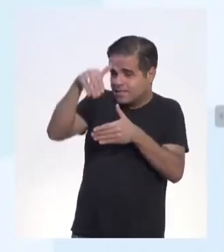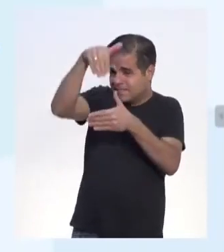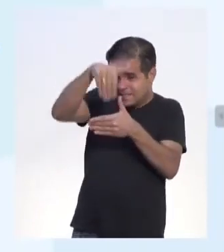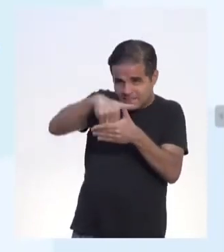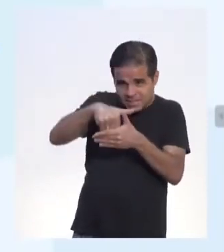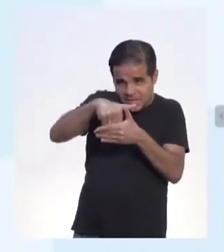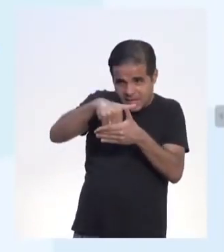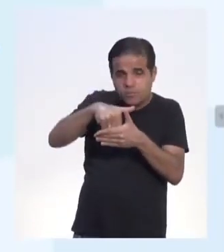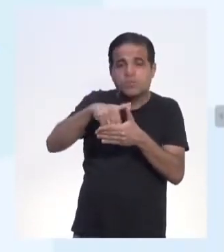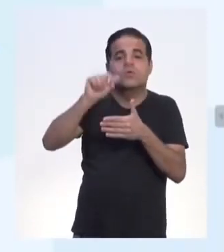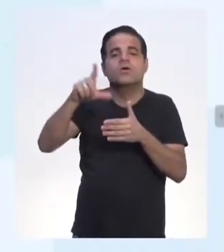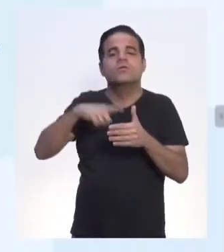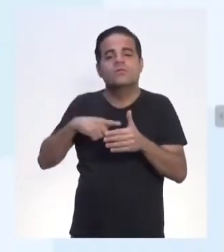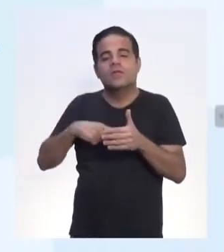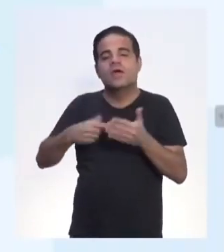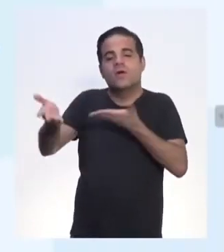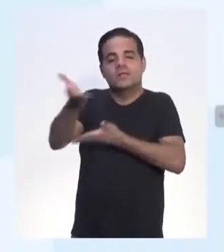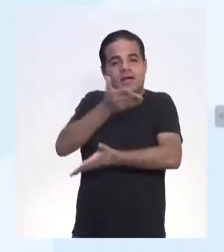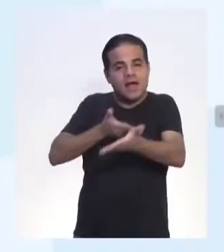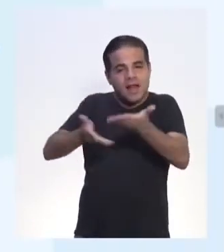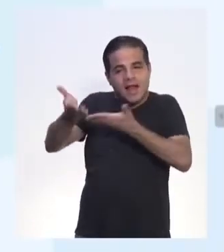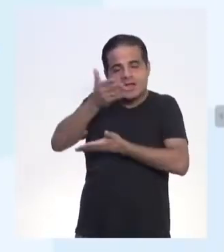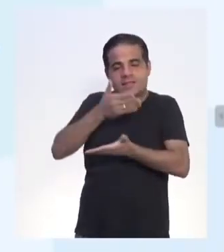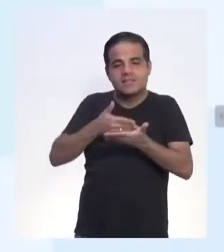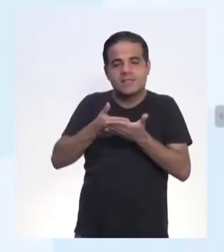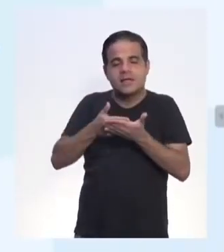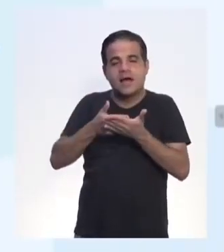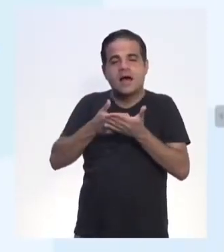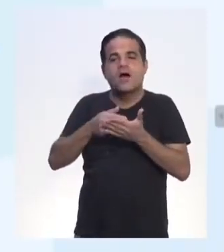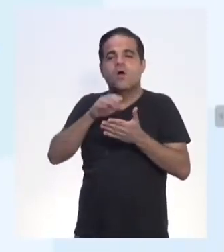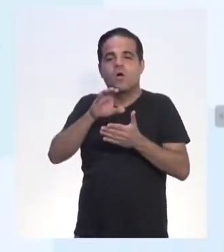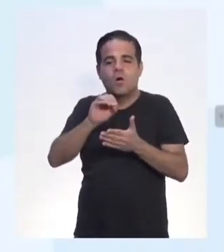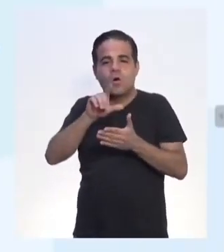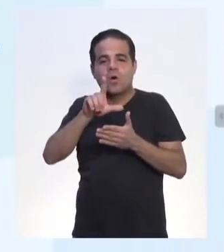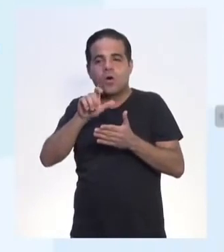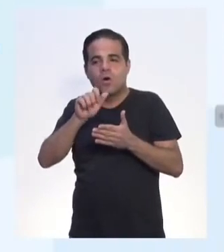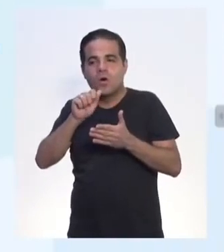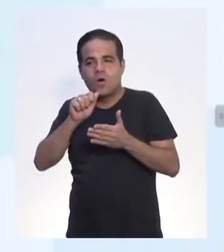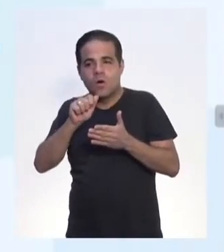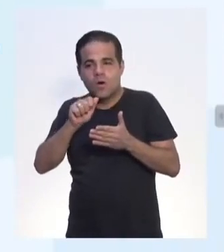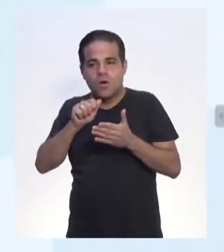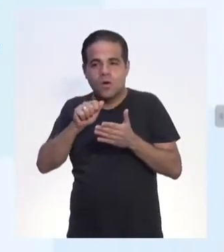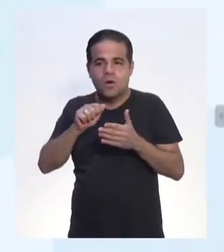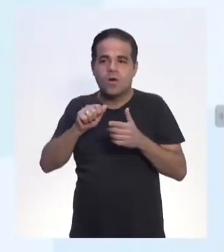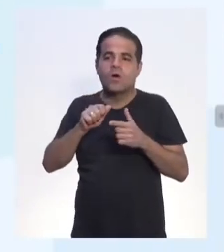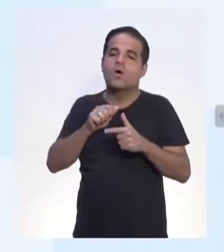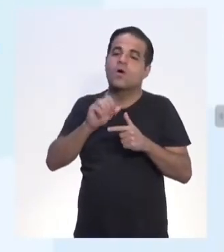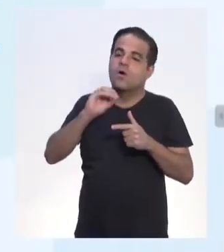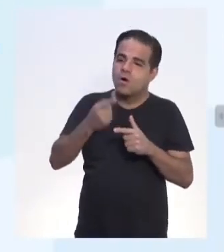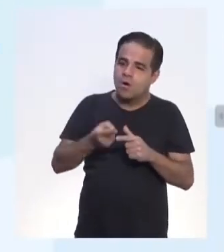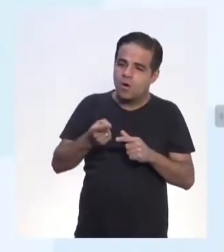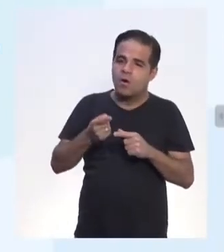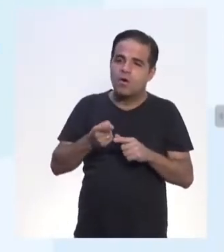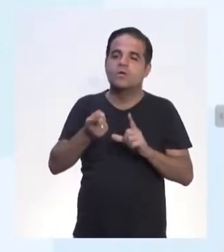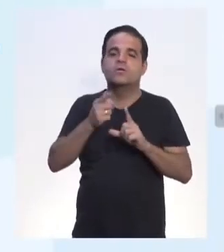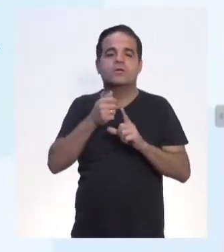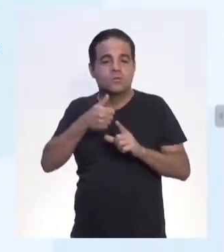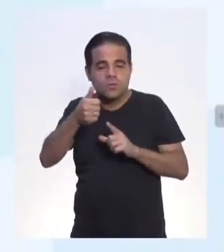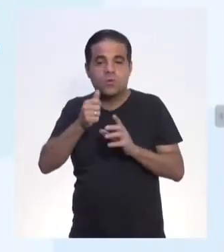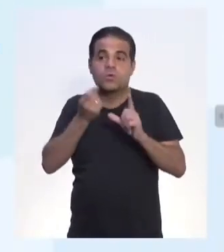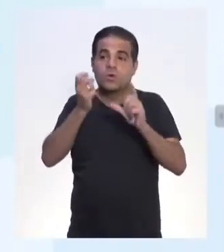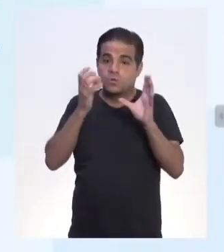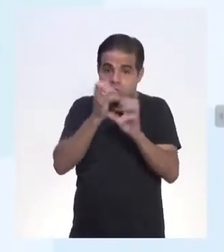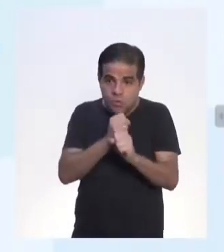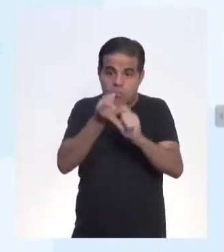digamos assim, eu tenho essa relação aqui de colateral também. Ou seja, quando eu somo o ângulo C e o